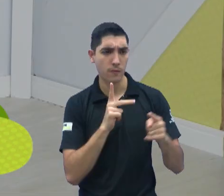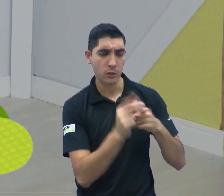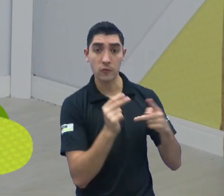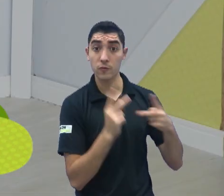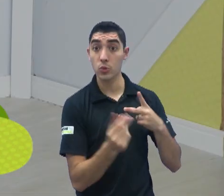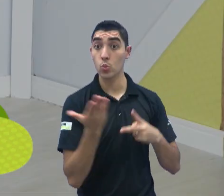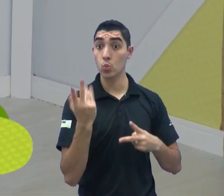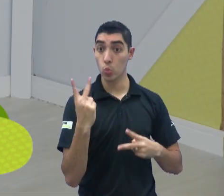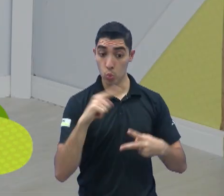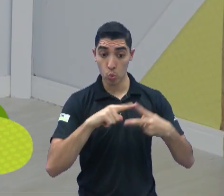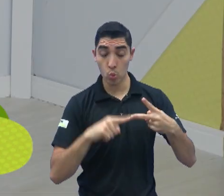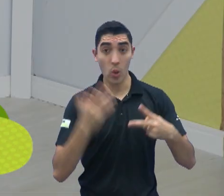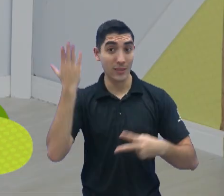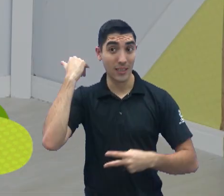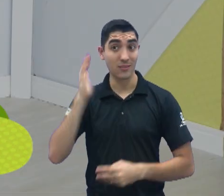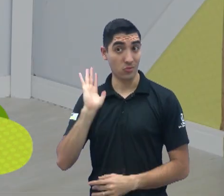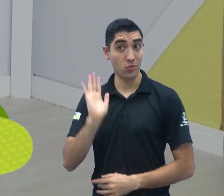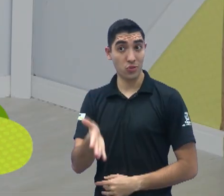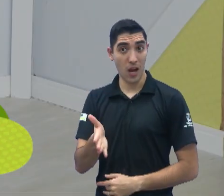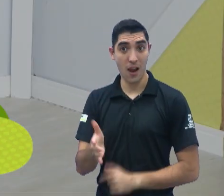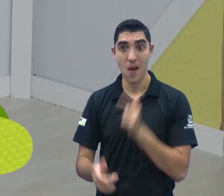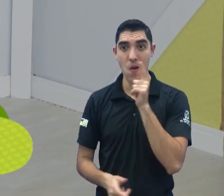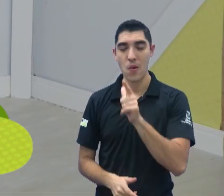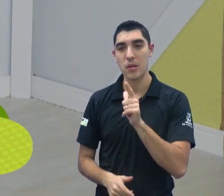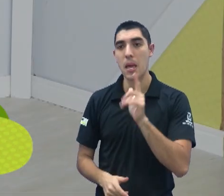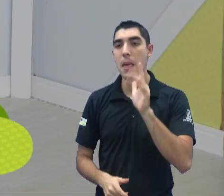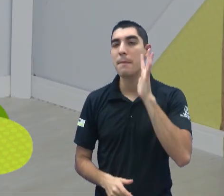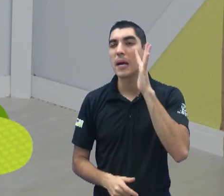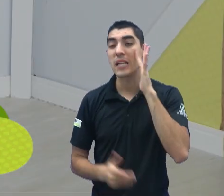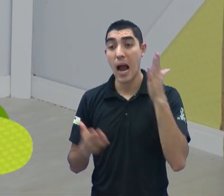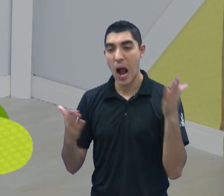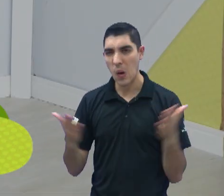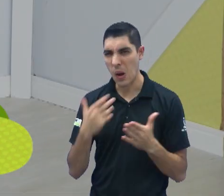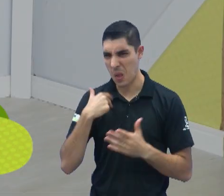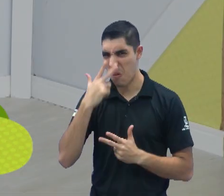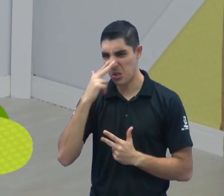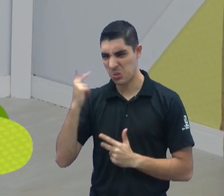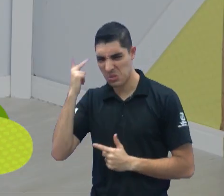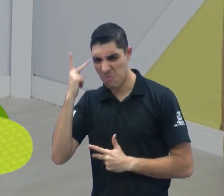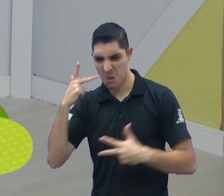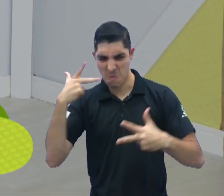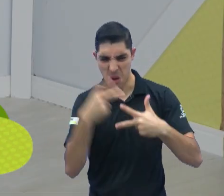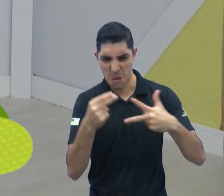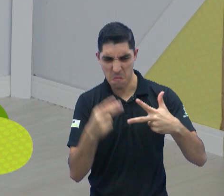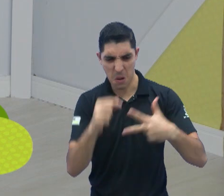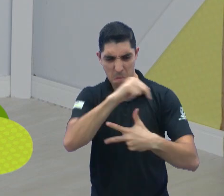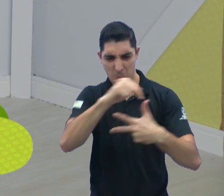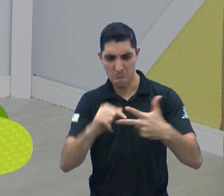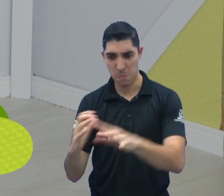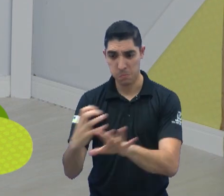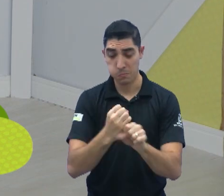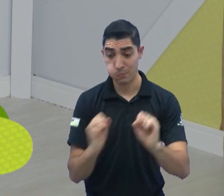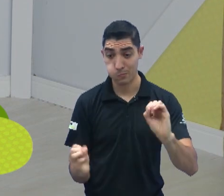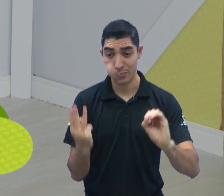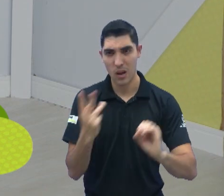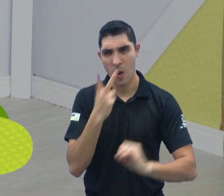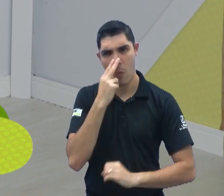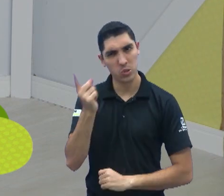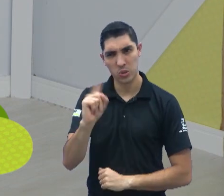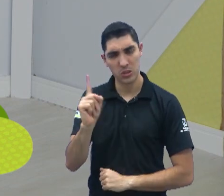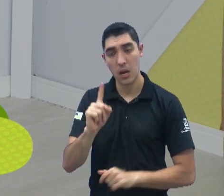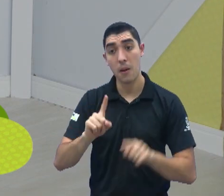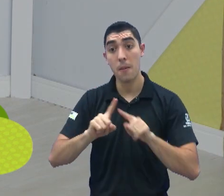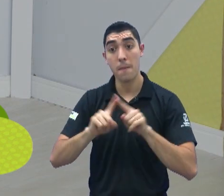varreria, né? O varrer é quando conquista uma vitória no playoff por 3-0 ou 2-0 até nas circunstâncias